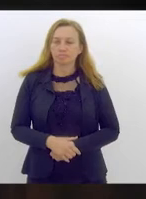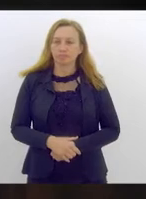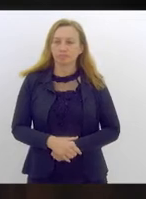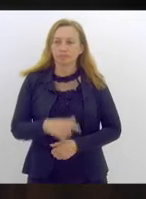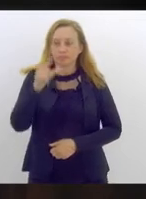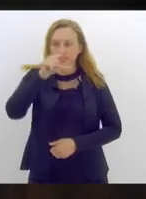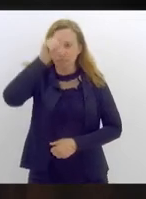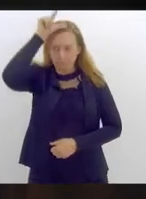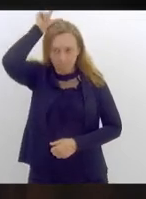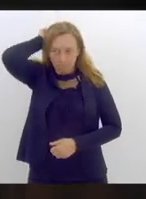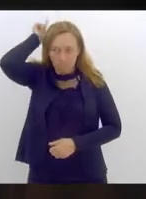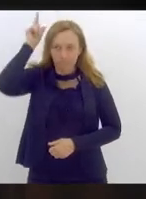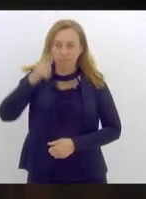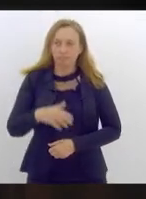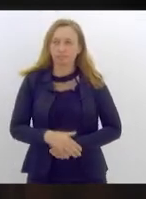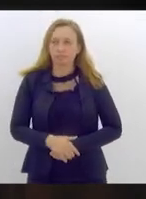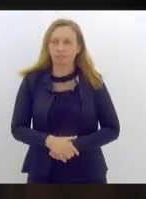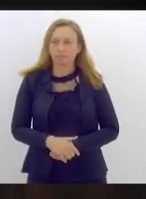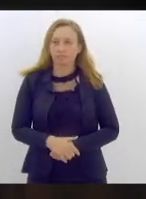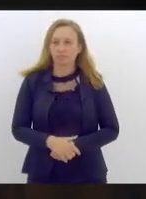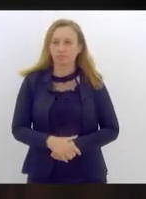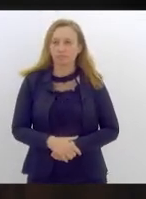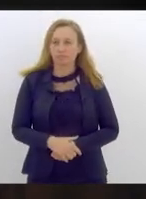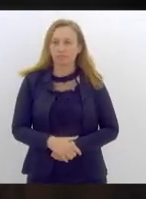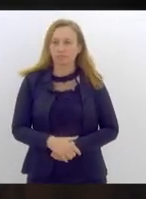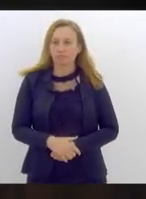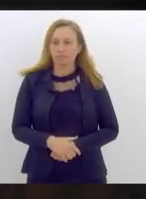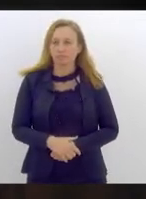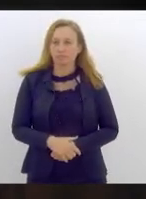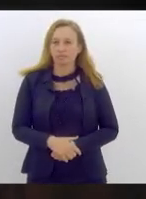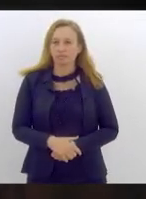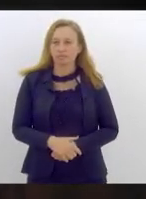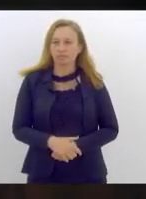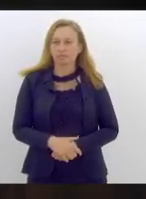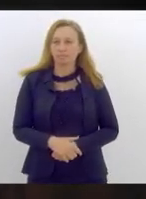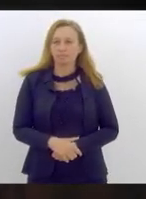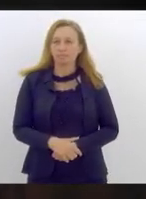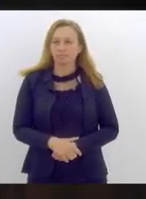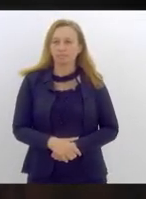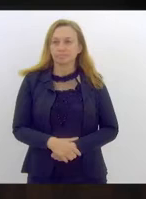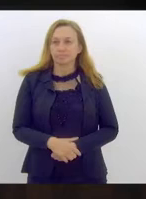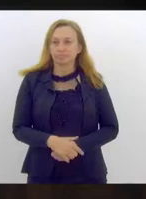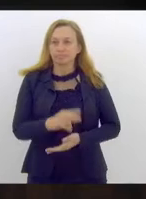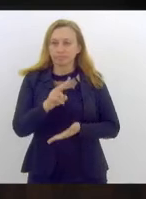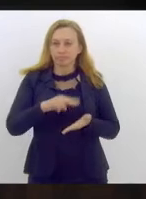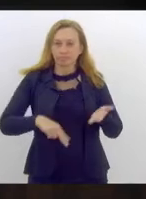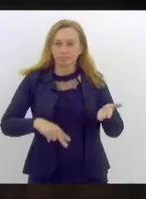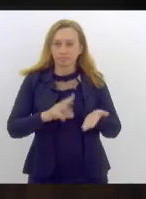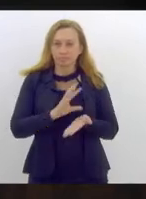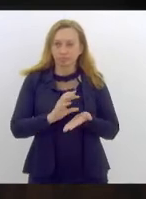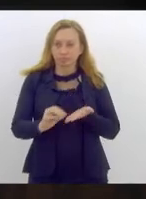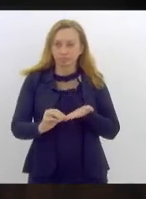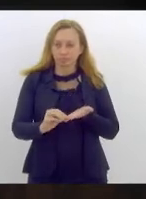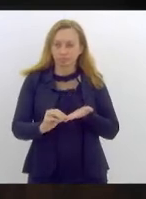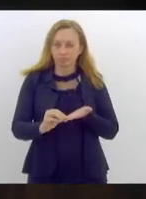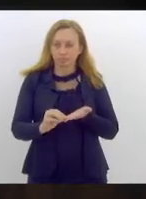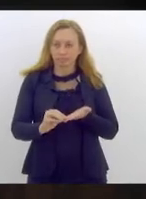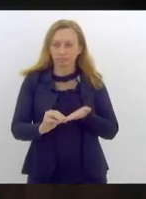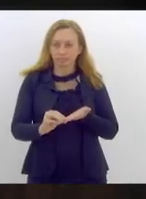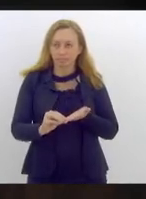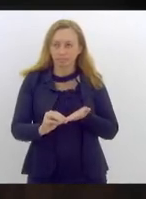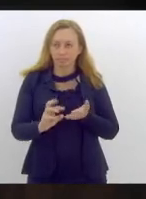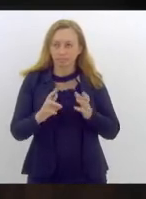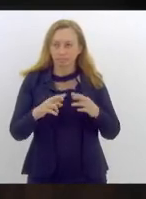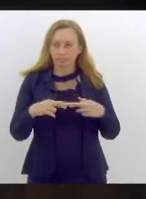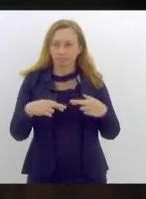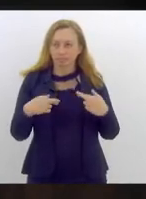Luiz Paulo Correia da Rocha para fazer a leitura da ata da